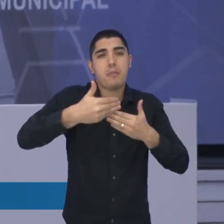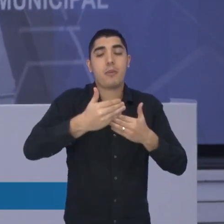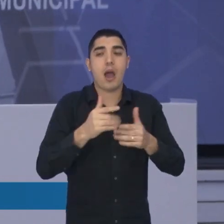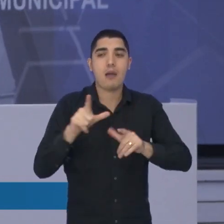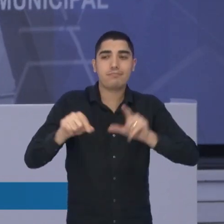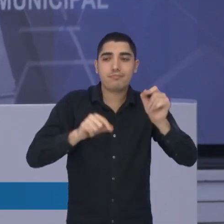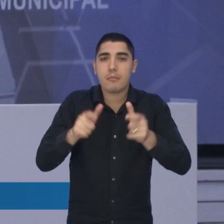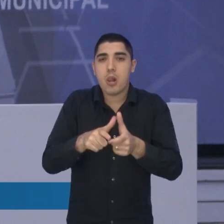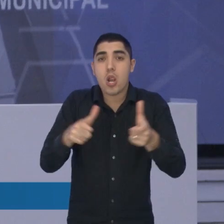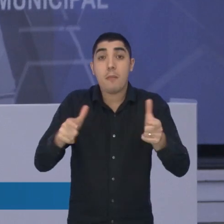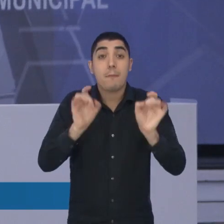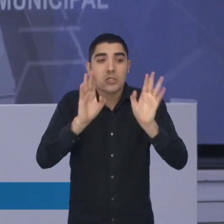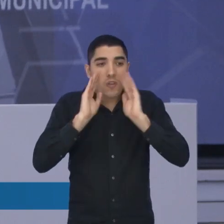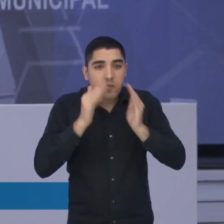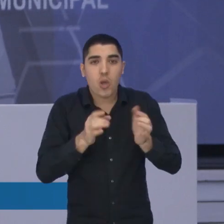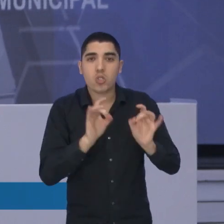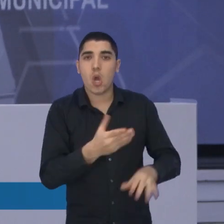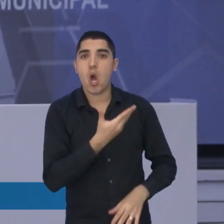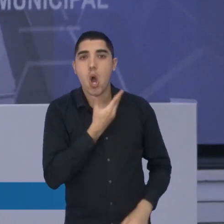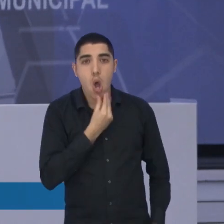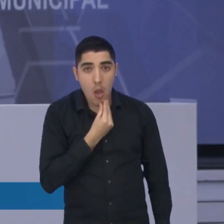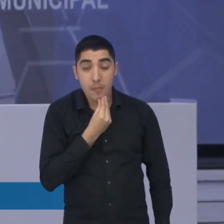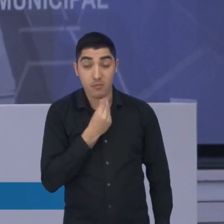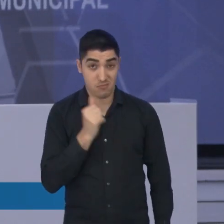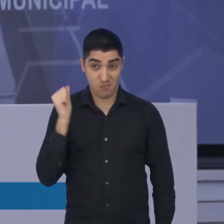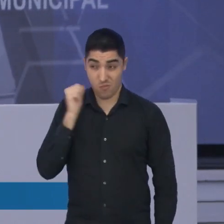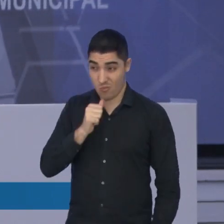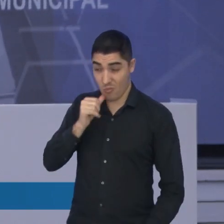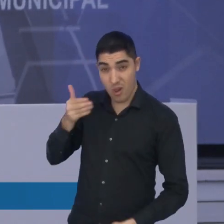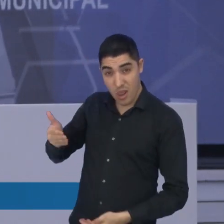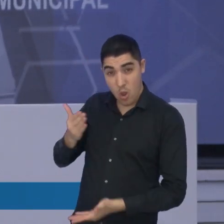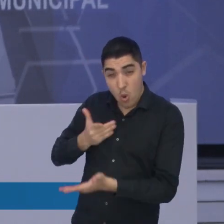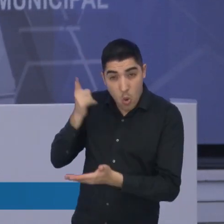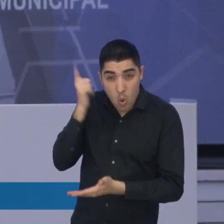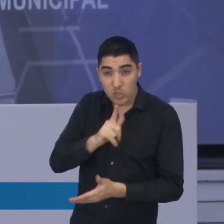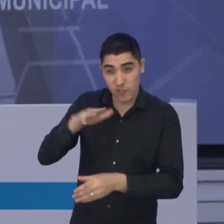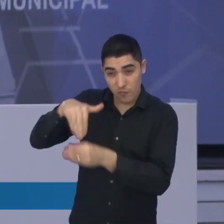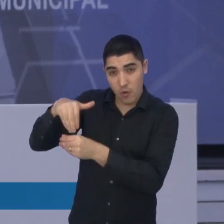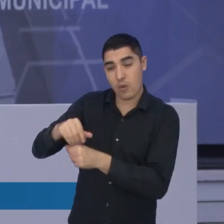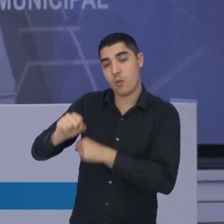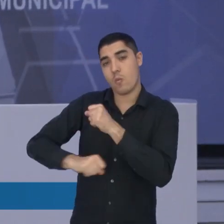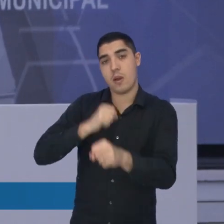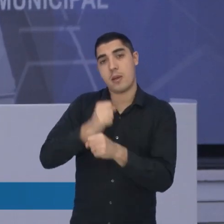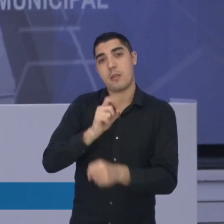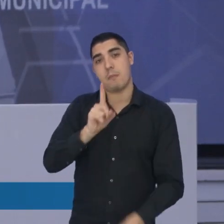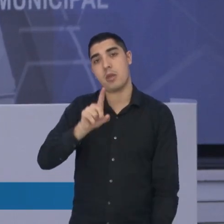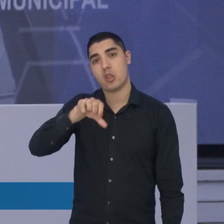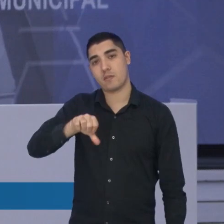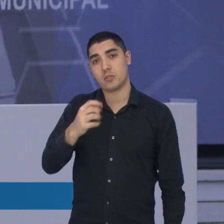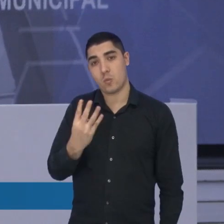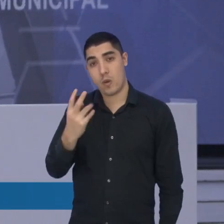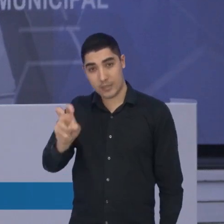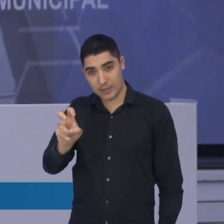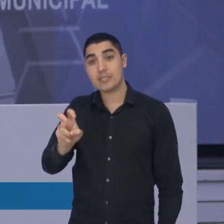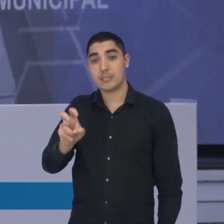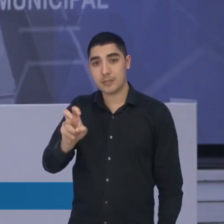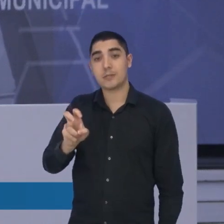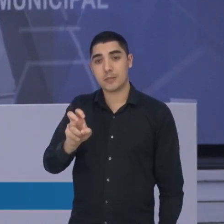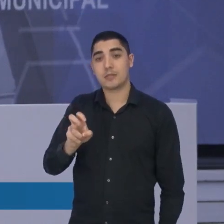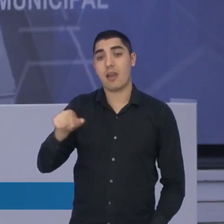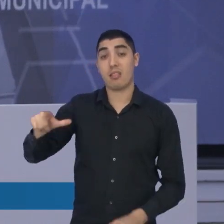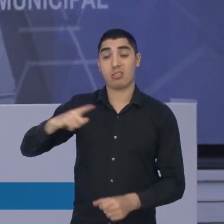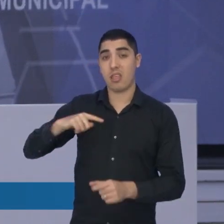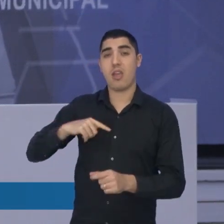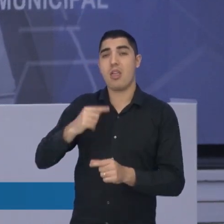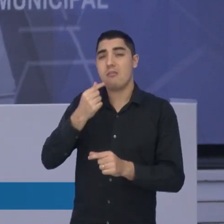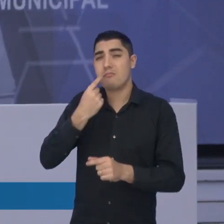mas sempre homens. As mulheres só conquistaram voto em 1945, com o sufrágio universal, e ele